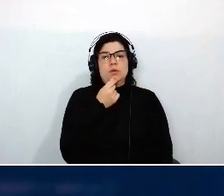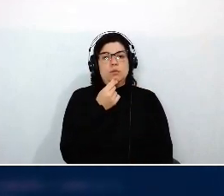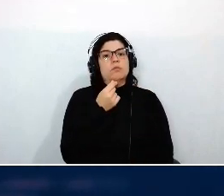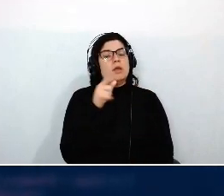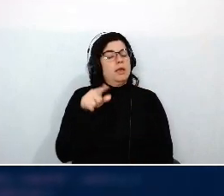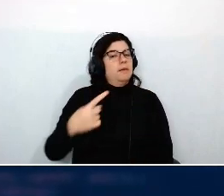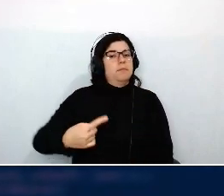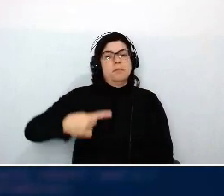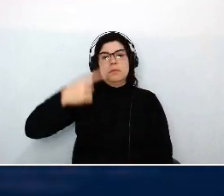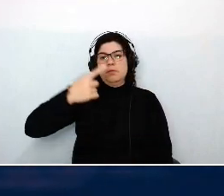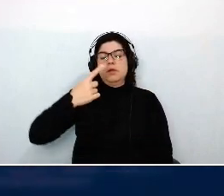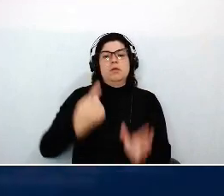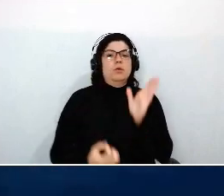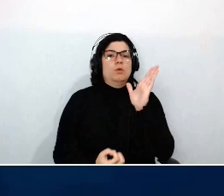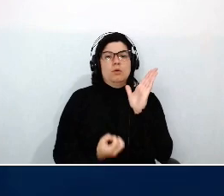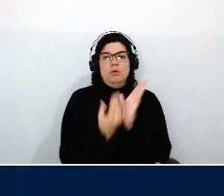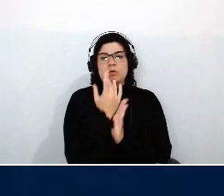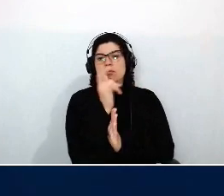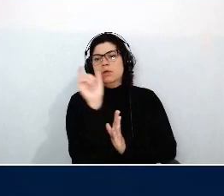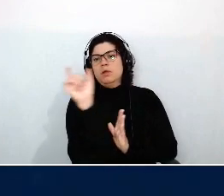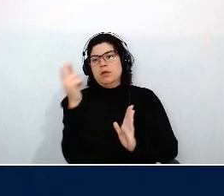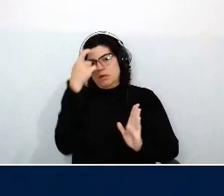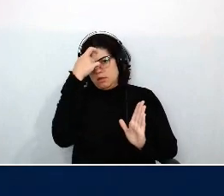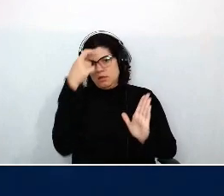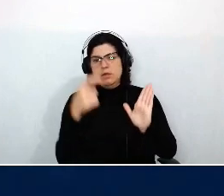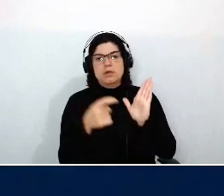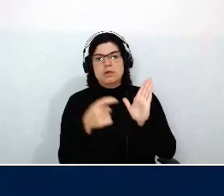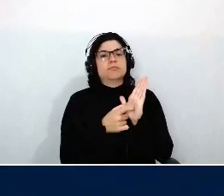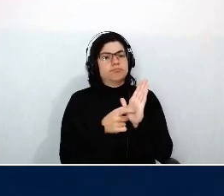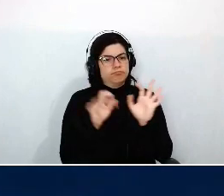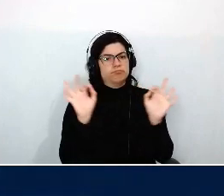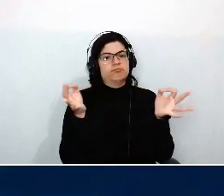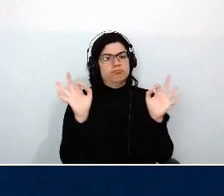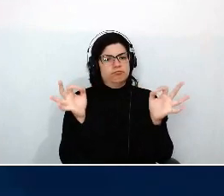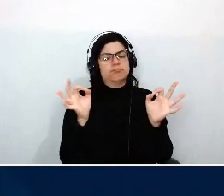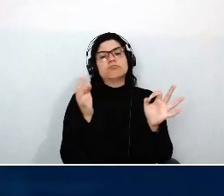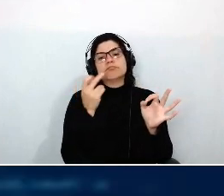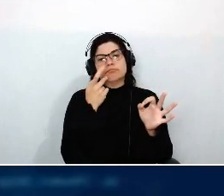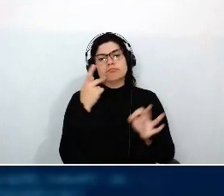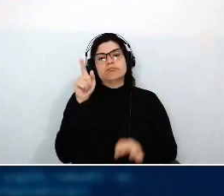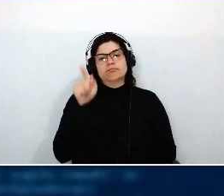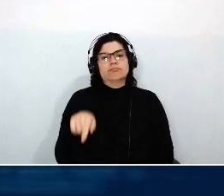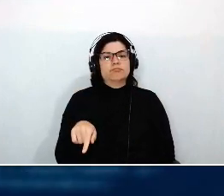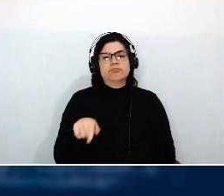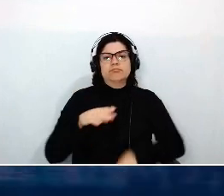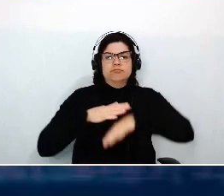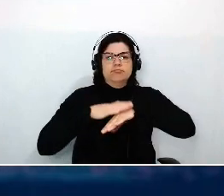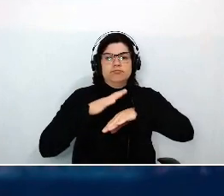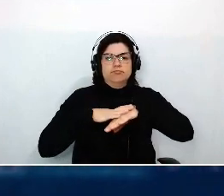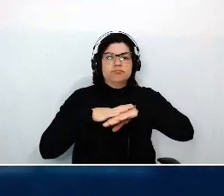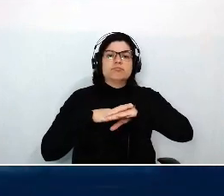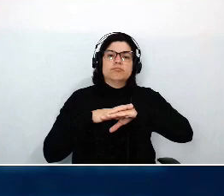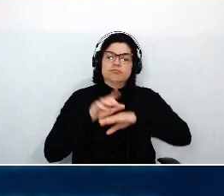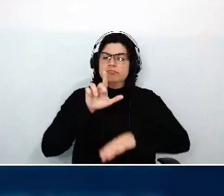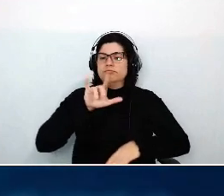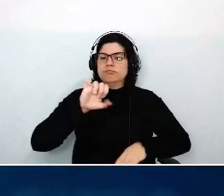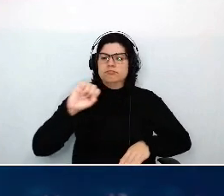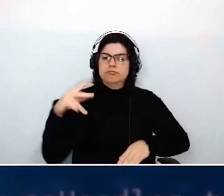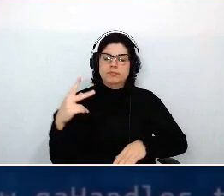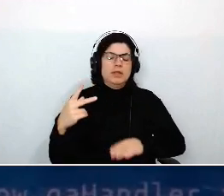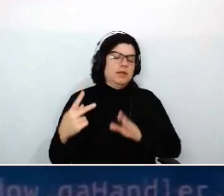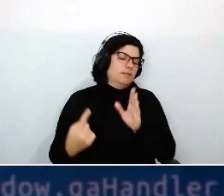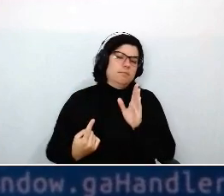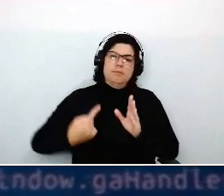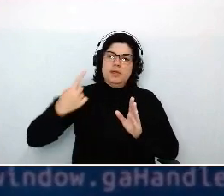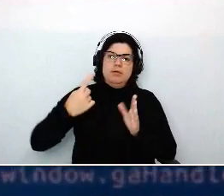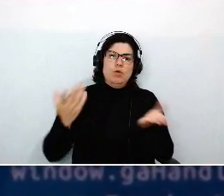do termo inteligência artificial. Então, sim, estou dando carteirada aqui. O mano do Lisp é o cara que é o precursor do que vocês brincam